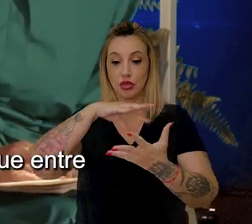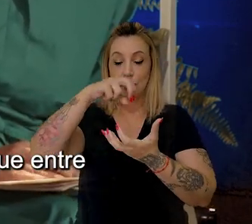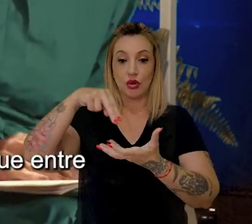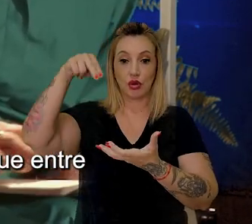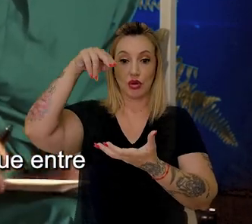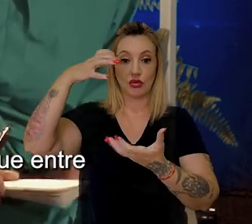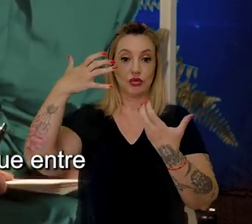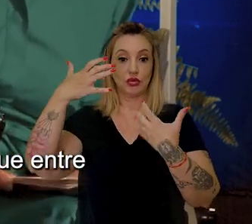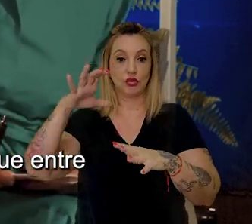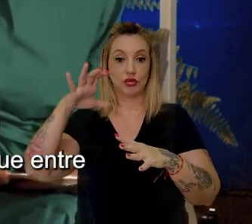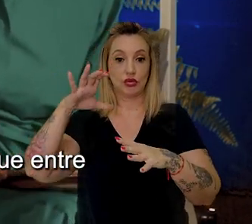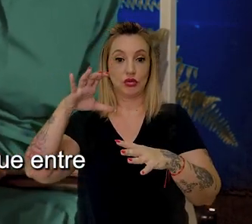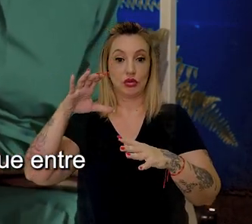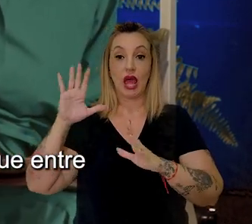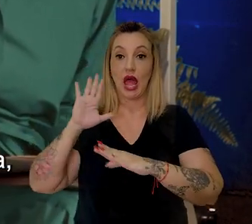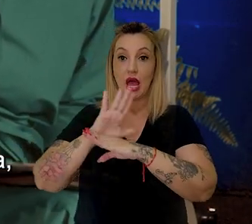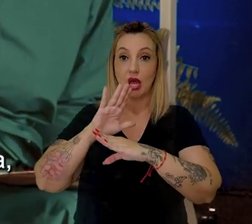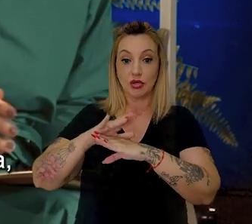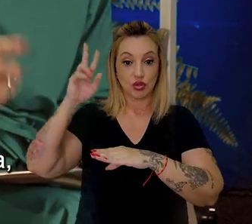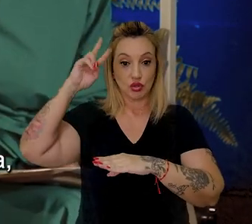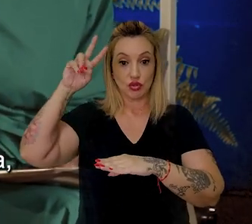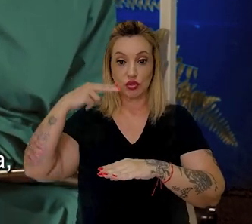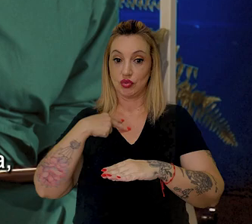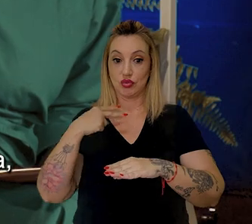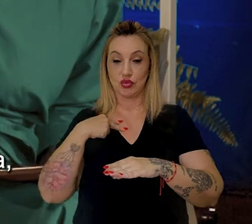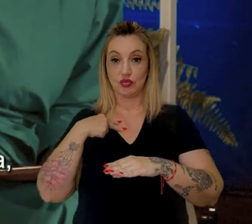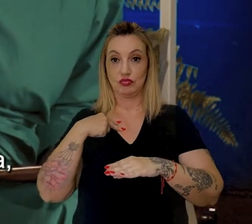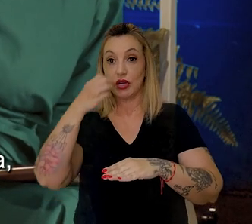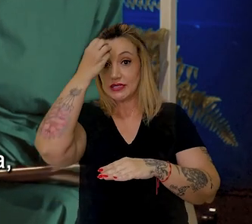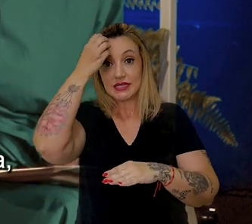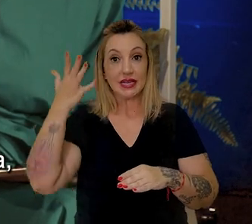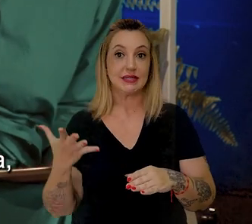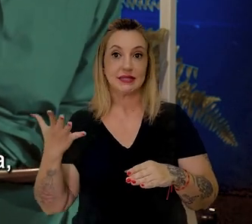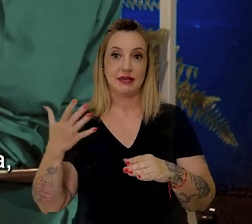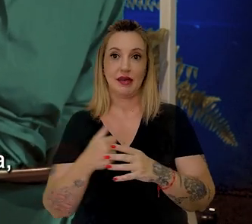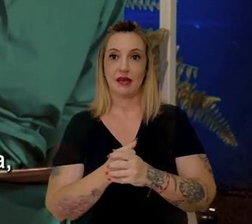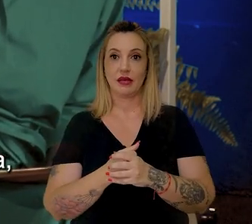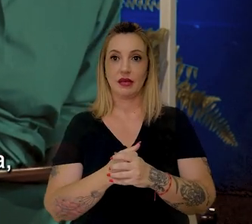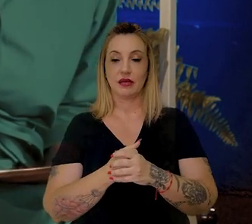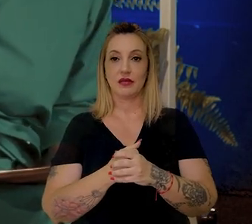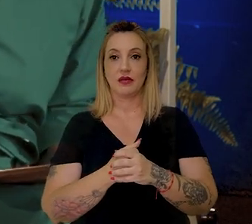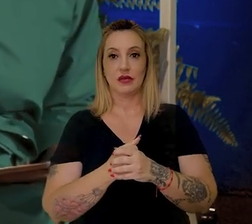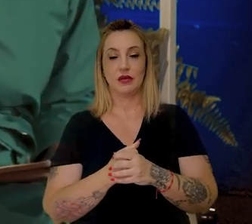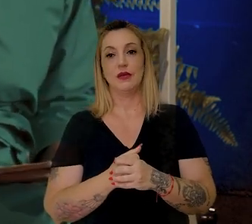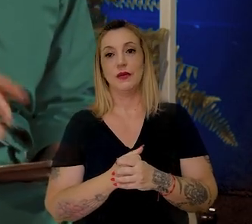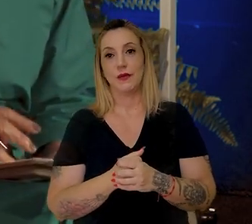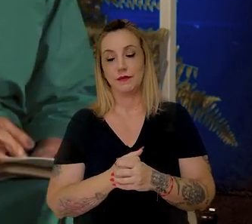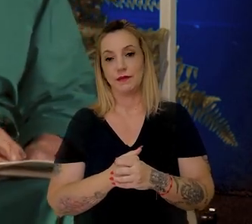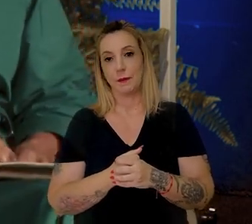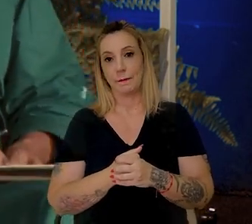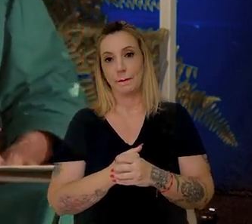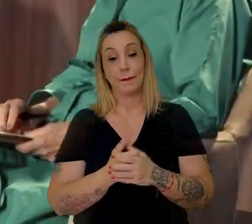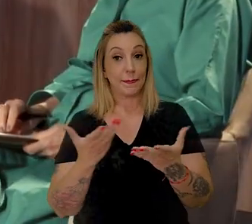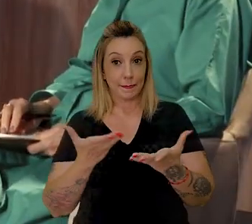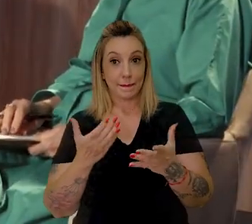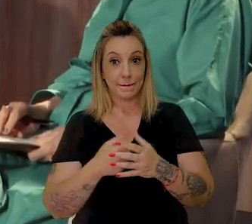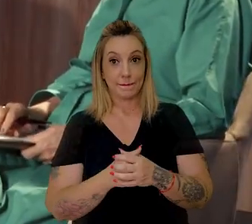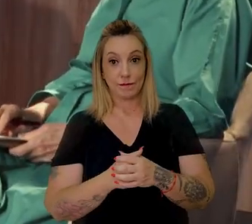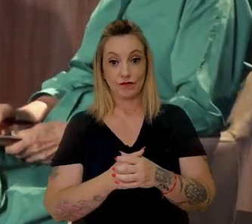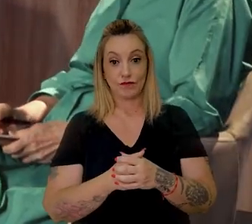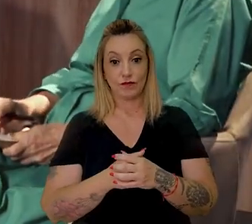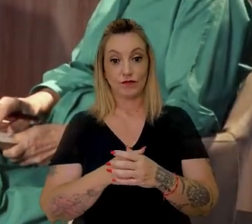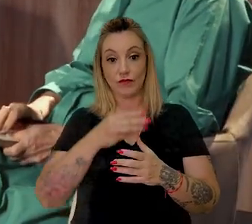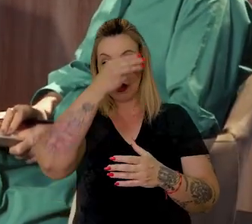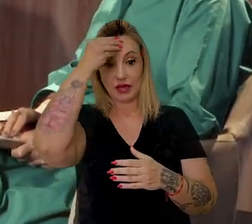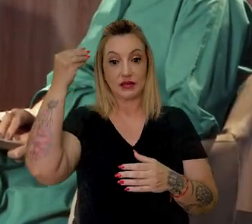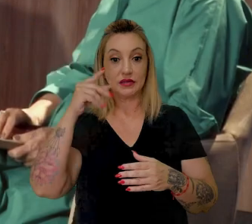North não quer que entre com essa contribuição histórica que não pode ser jamais esquecida jamais esquecida Eh agora ela não é esquecida